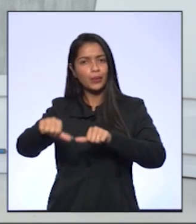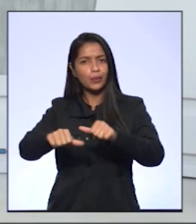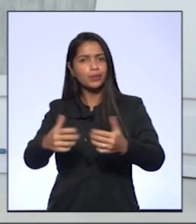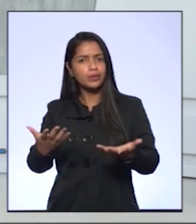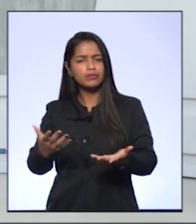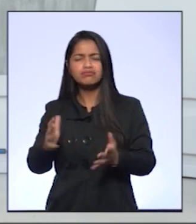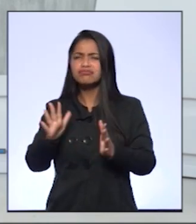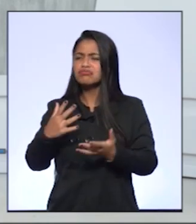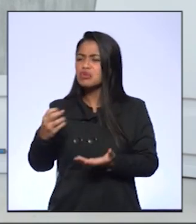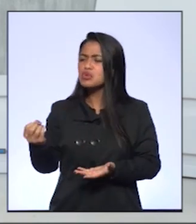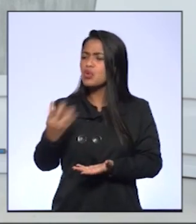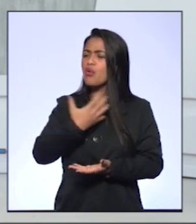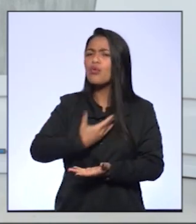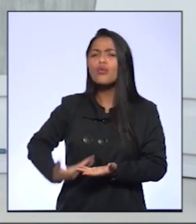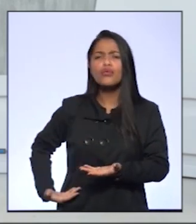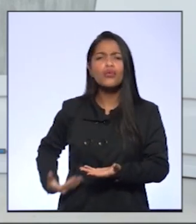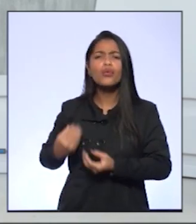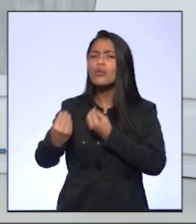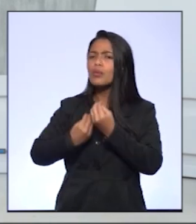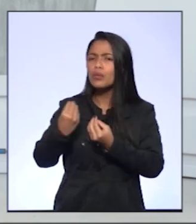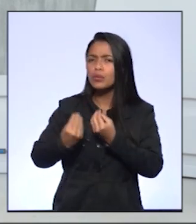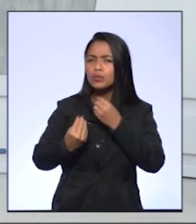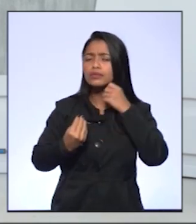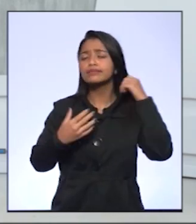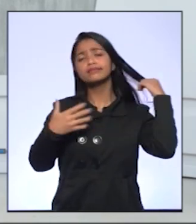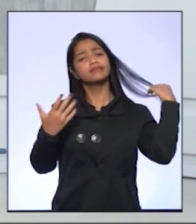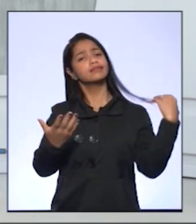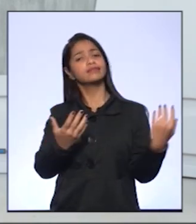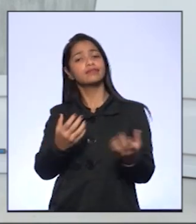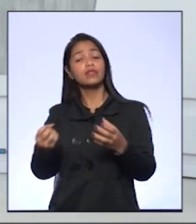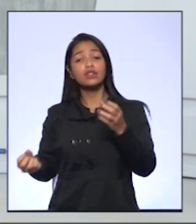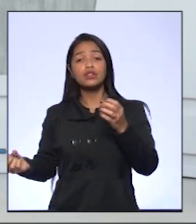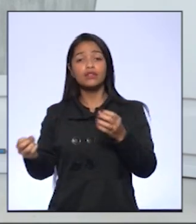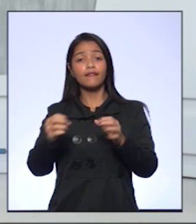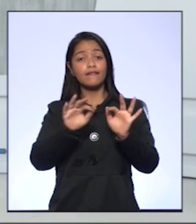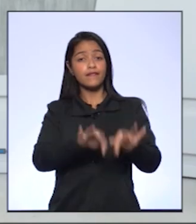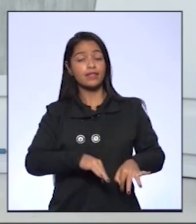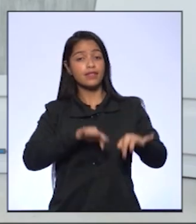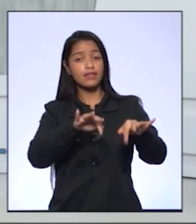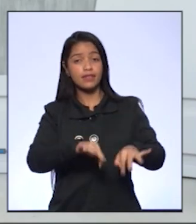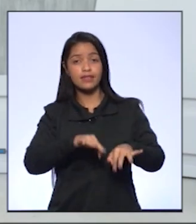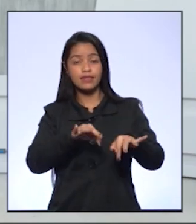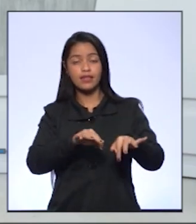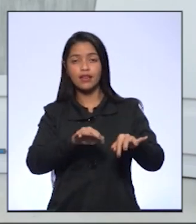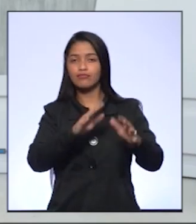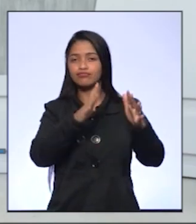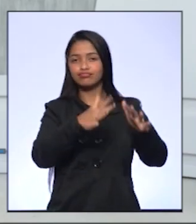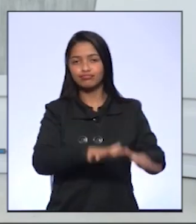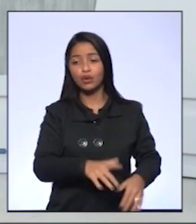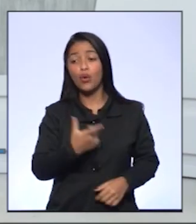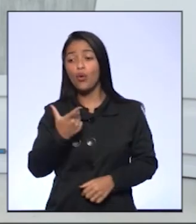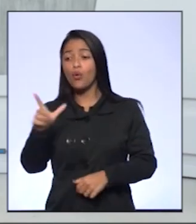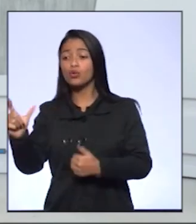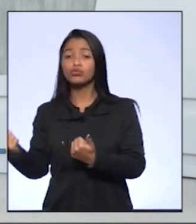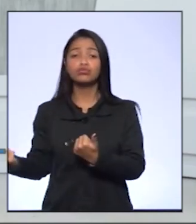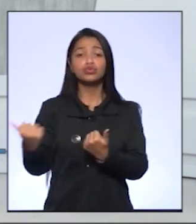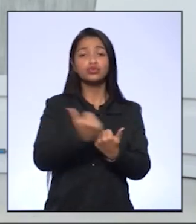que sistema é esse? O sistema que está nascendo, substituindo o feudalismo, é o